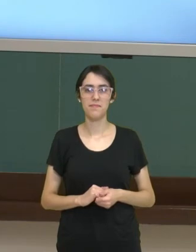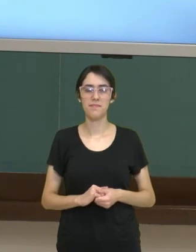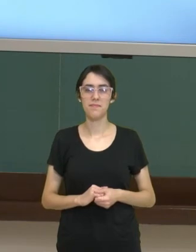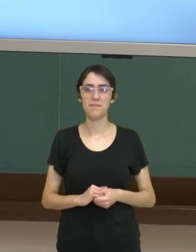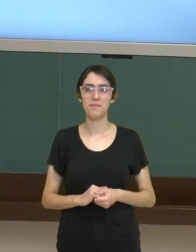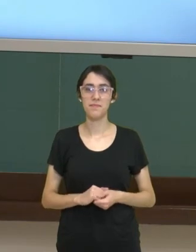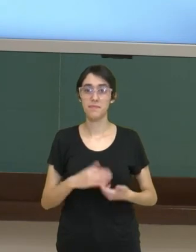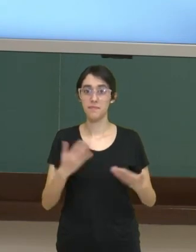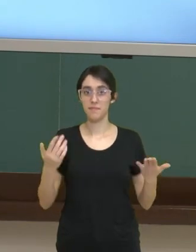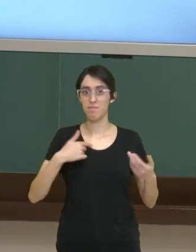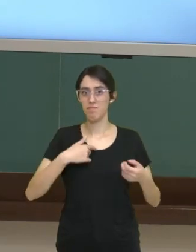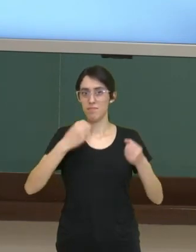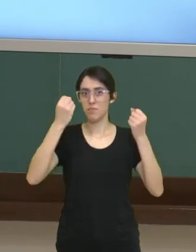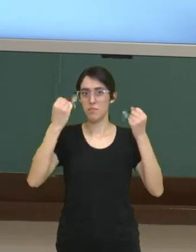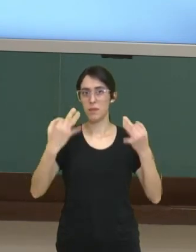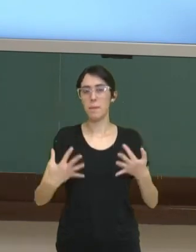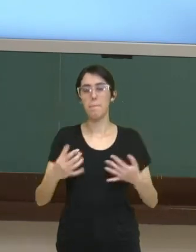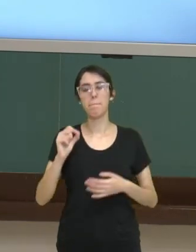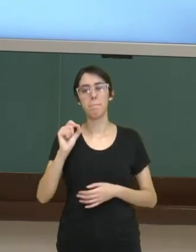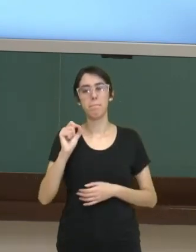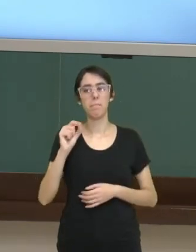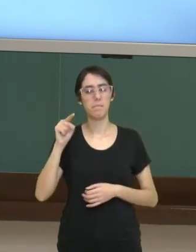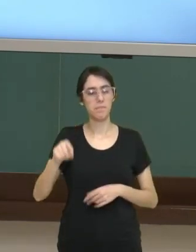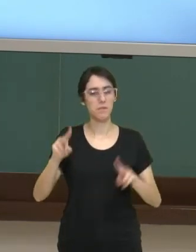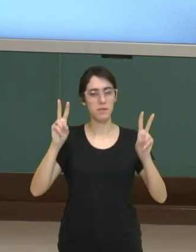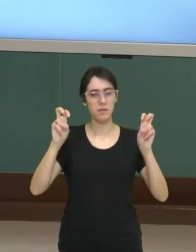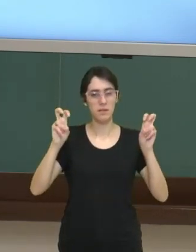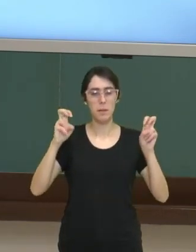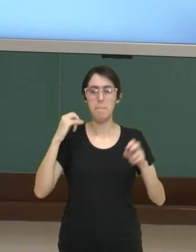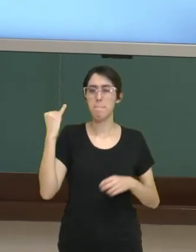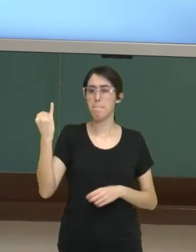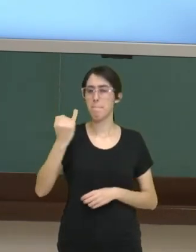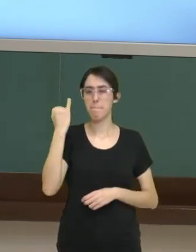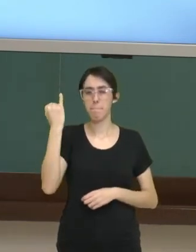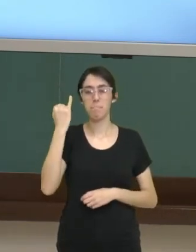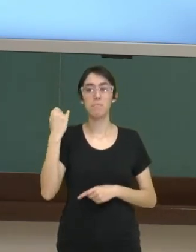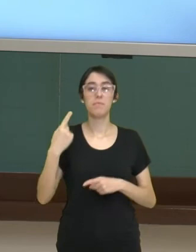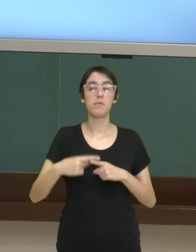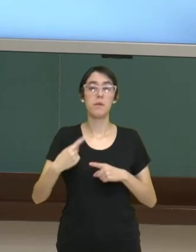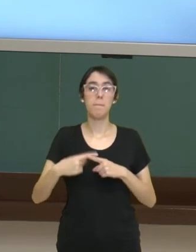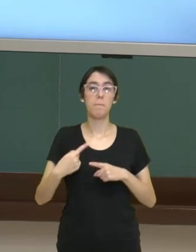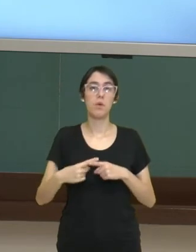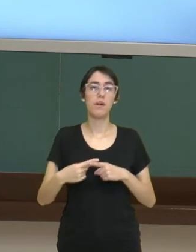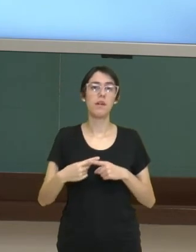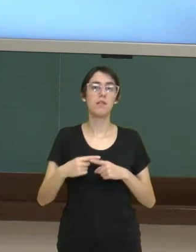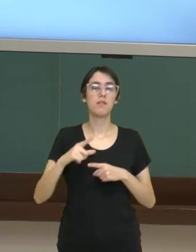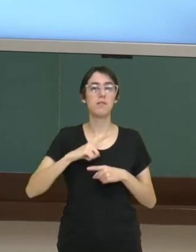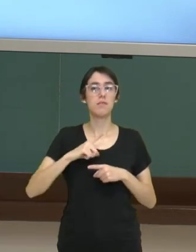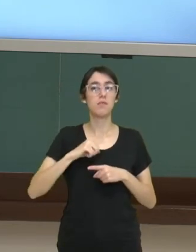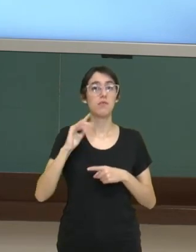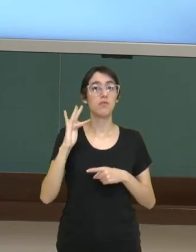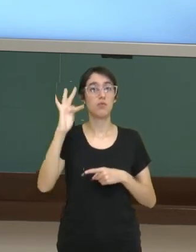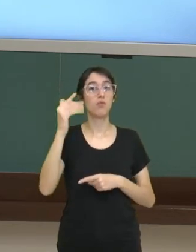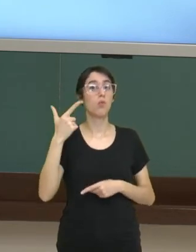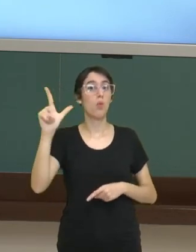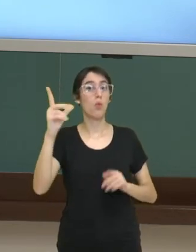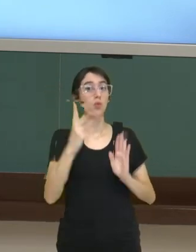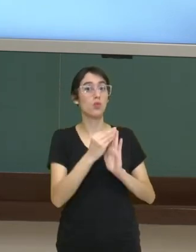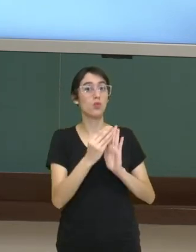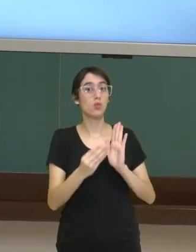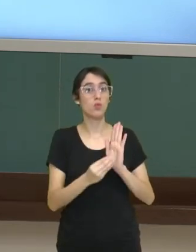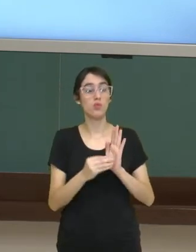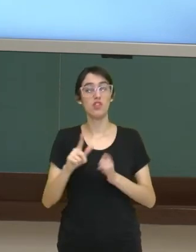Então, como eu falei para vocês, esse assunto é um assunto preparatório para os nosso assunto que a gente vai trabalhar, que é geometria